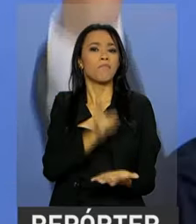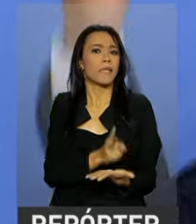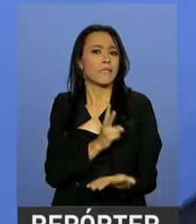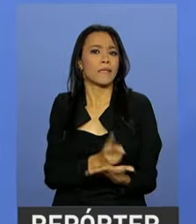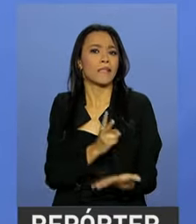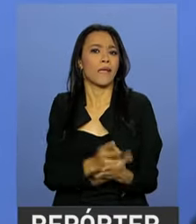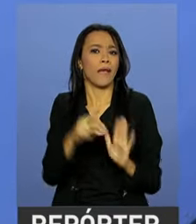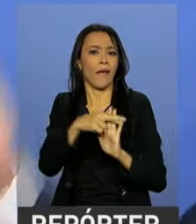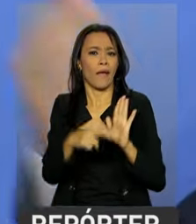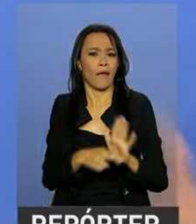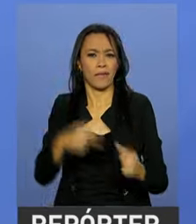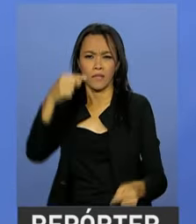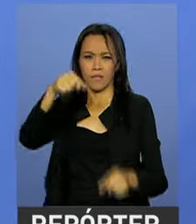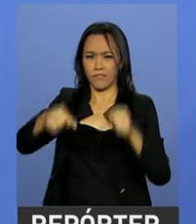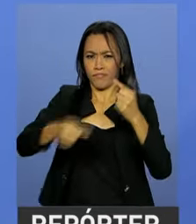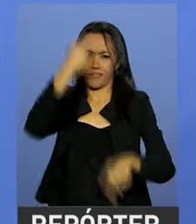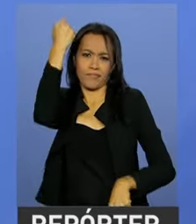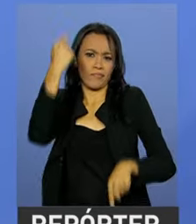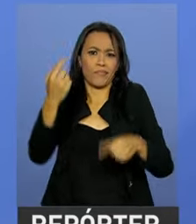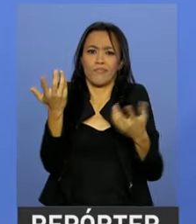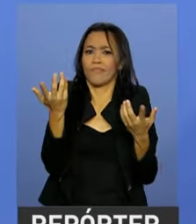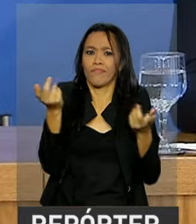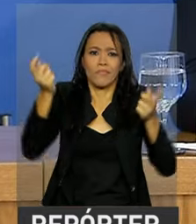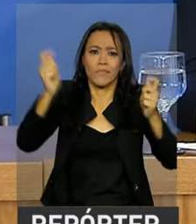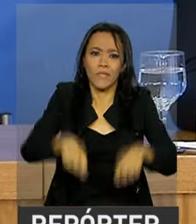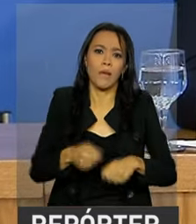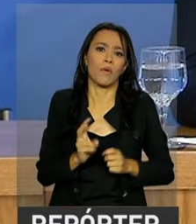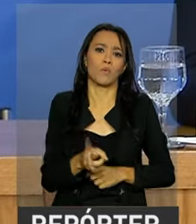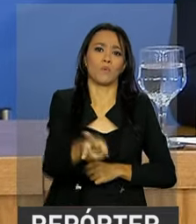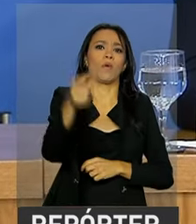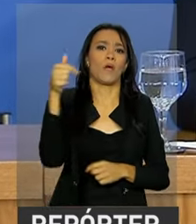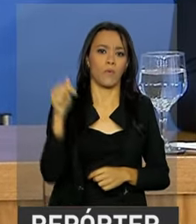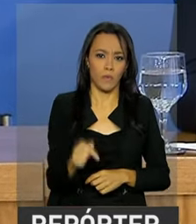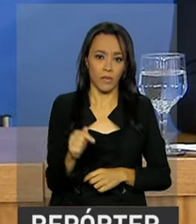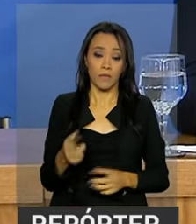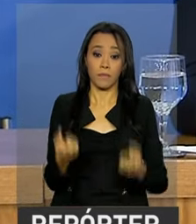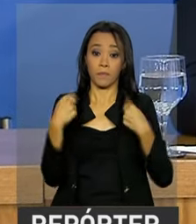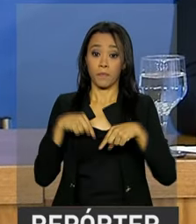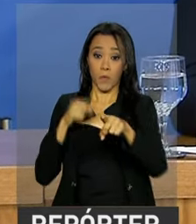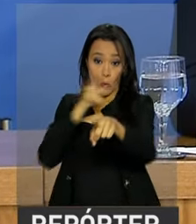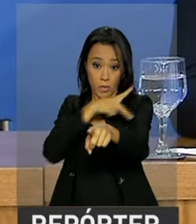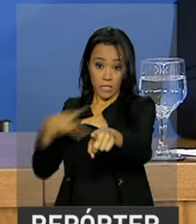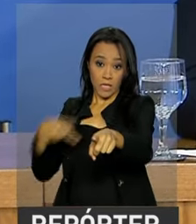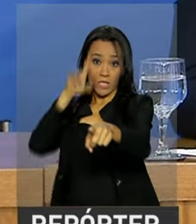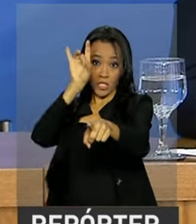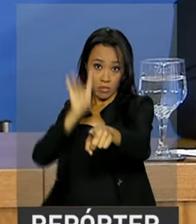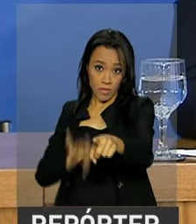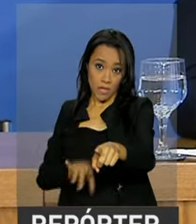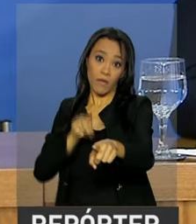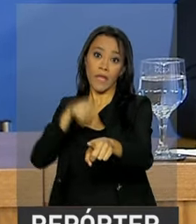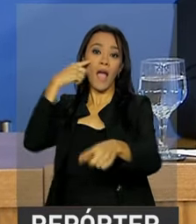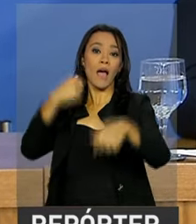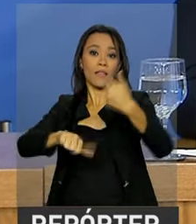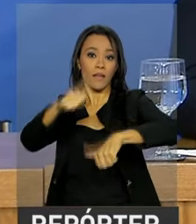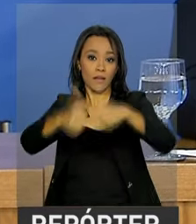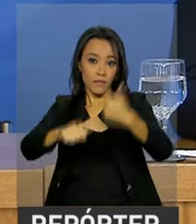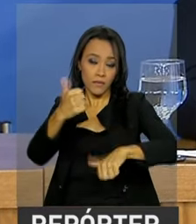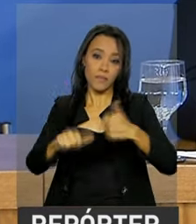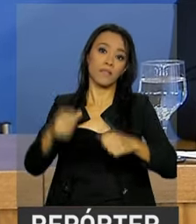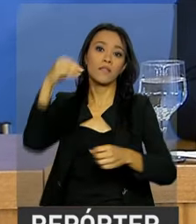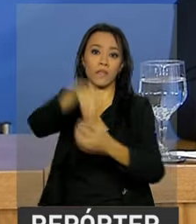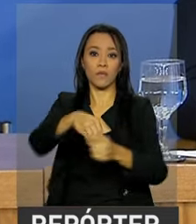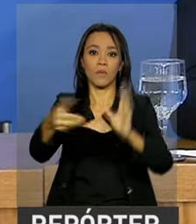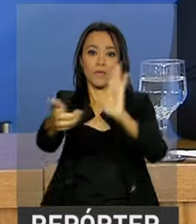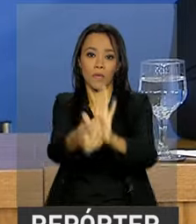mais compatíveis com a sustentabilidade da Previdência o presidente da Comissão especial que analisa a reforma na Câmara disse que com